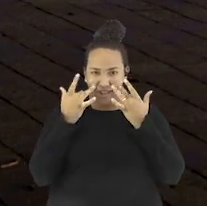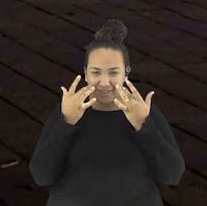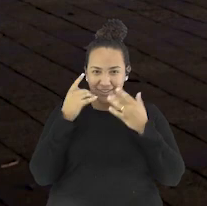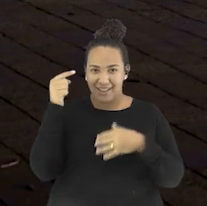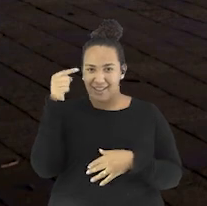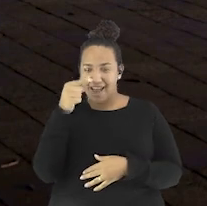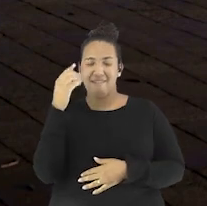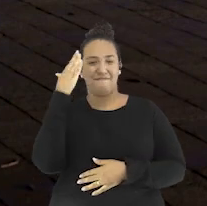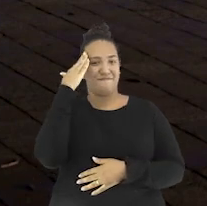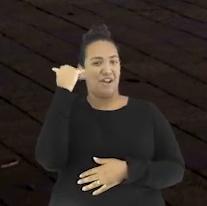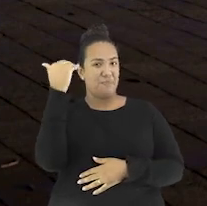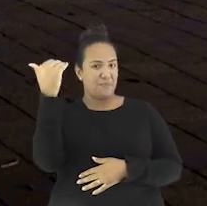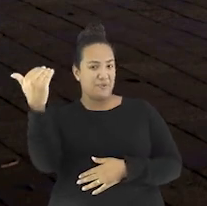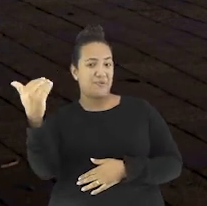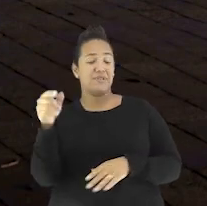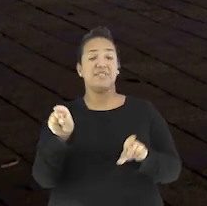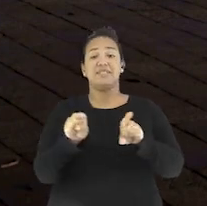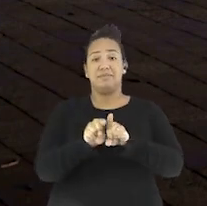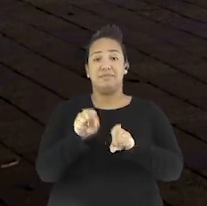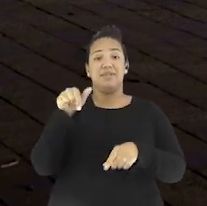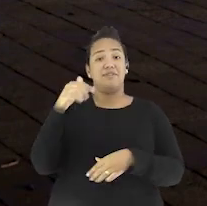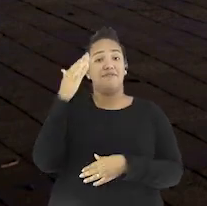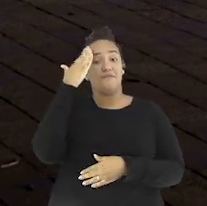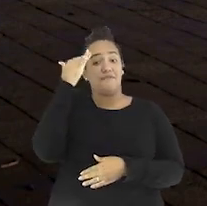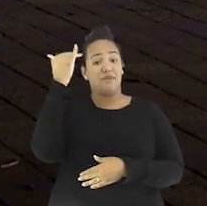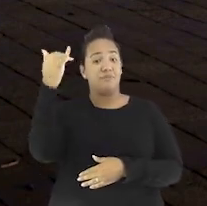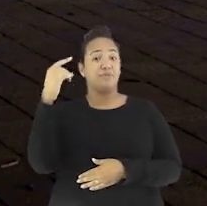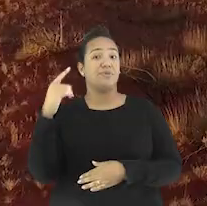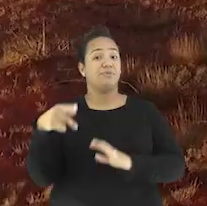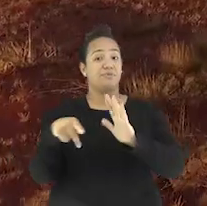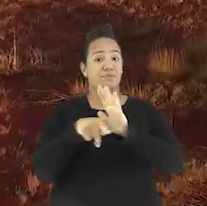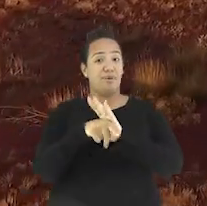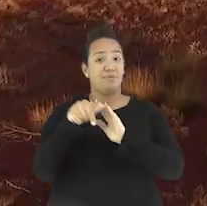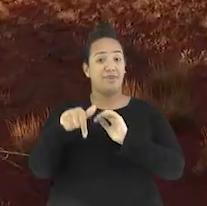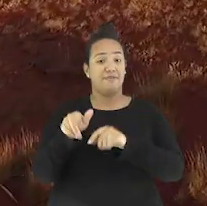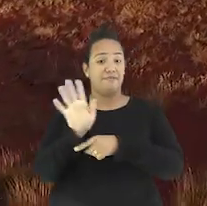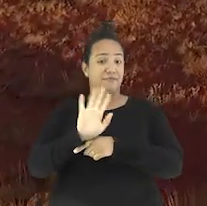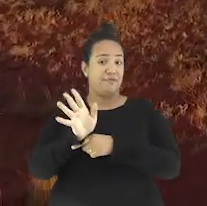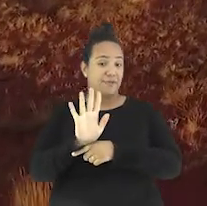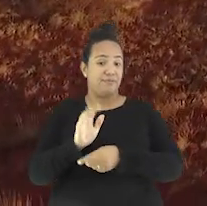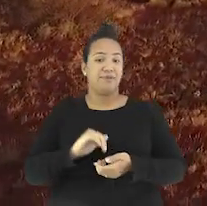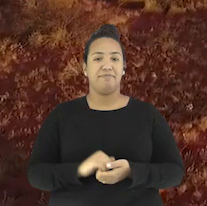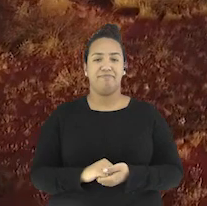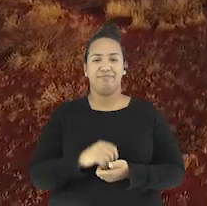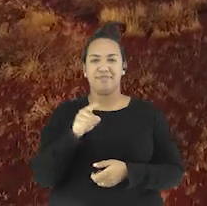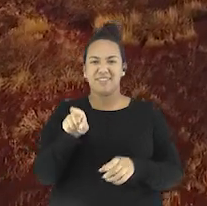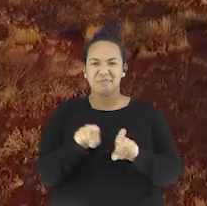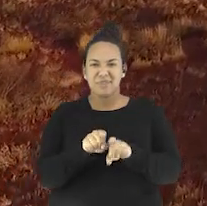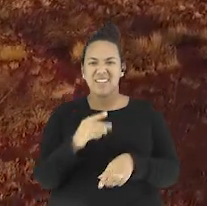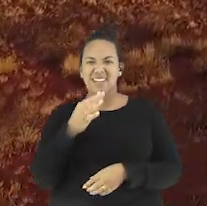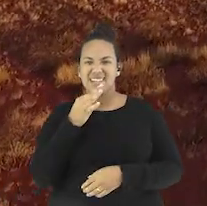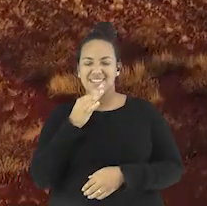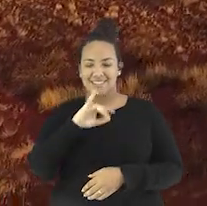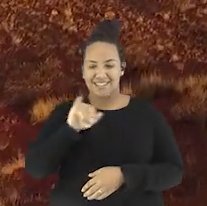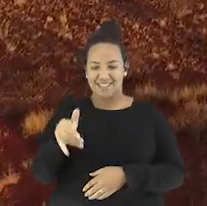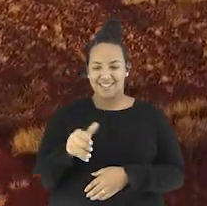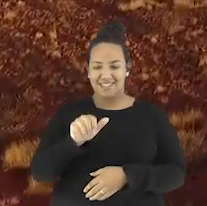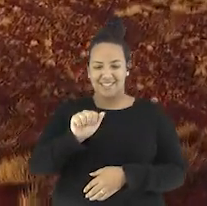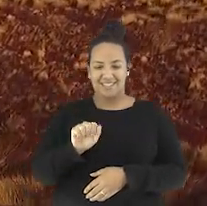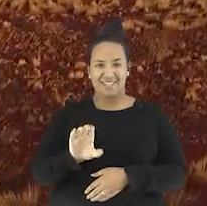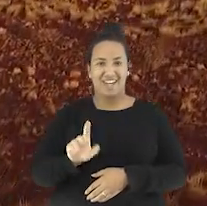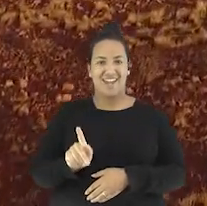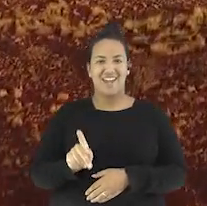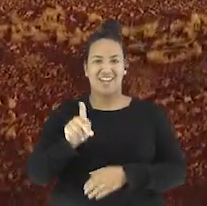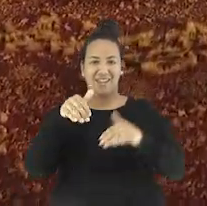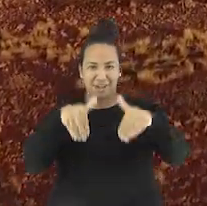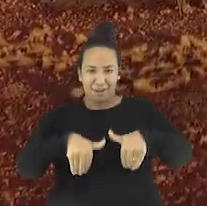Ele é bem famoso e ficou mais conhecido depois da animação da Disney. E quem não conhece o Jack, o canguru do filme Canguru Jack?